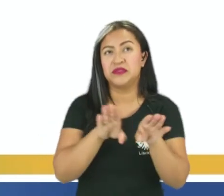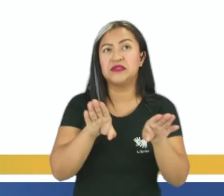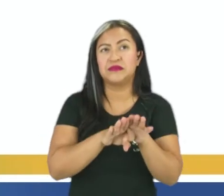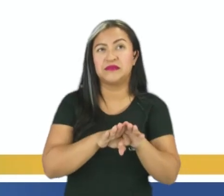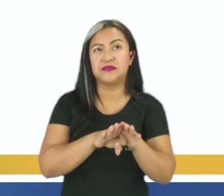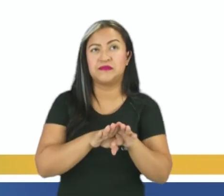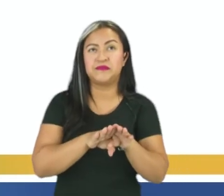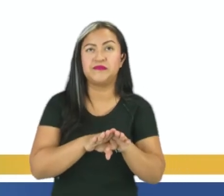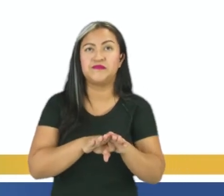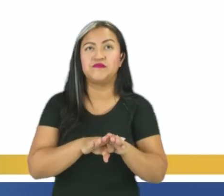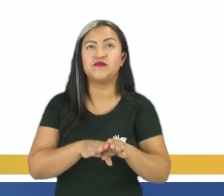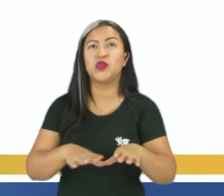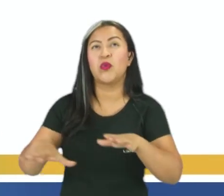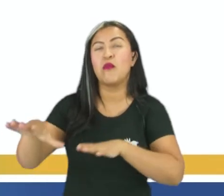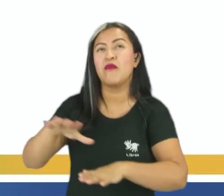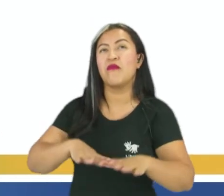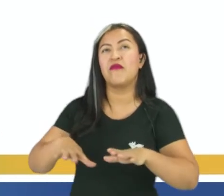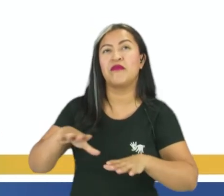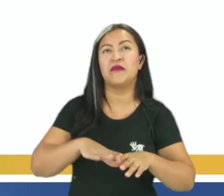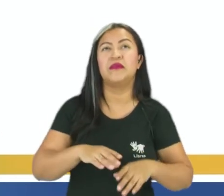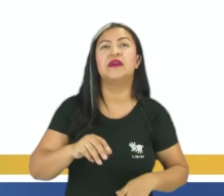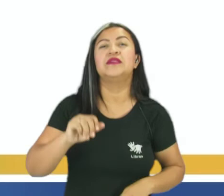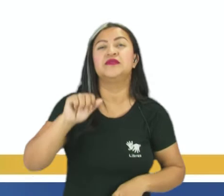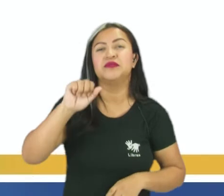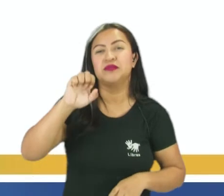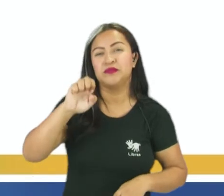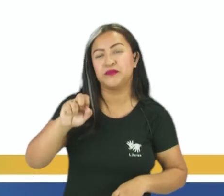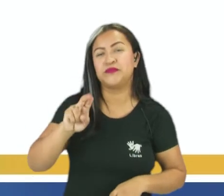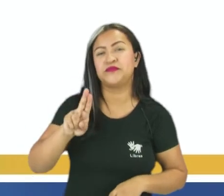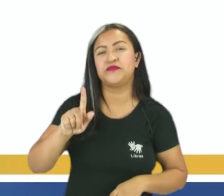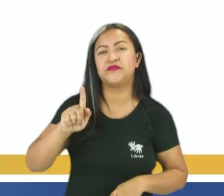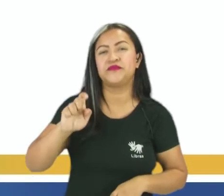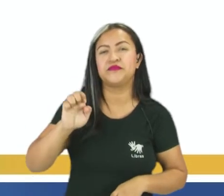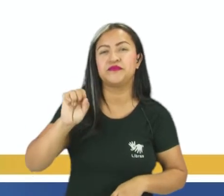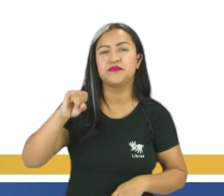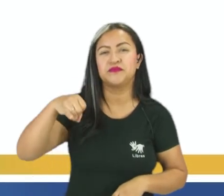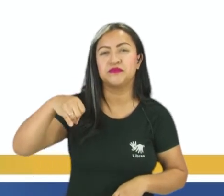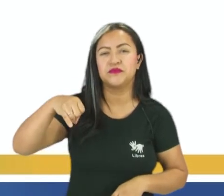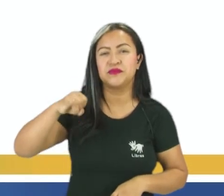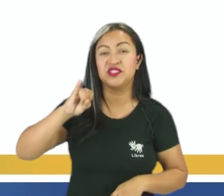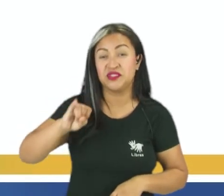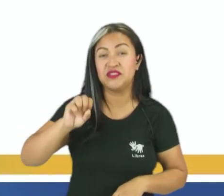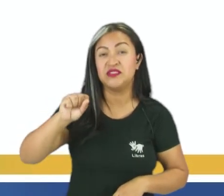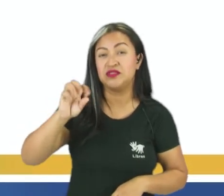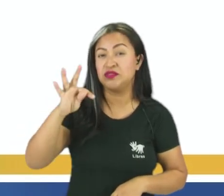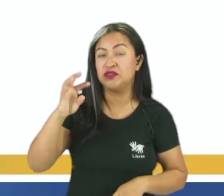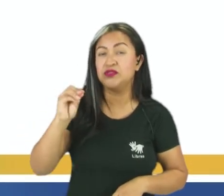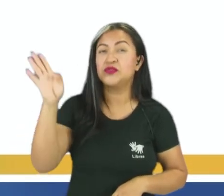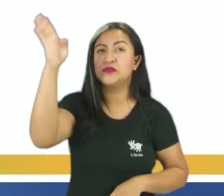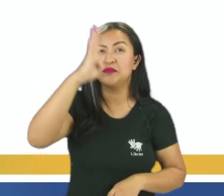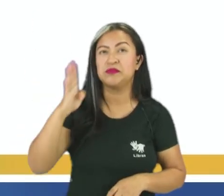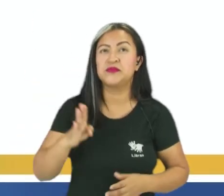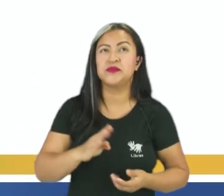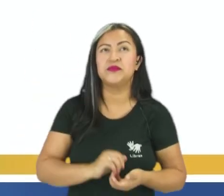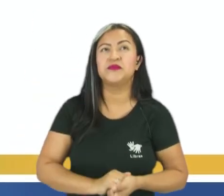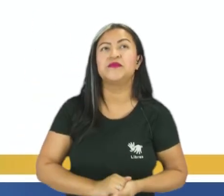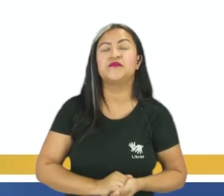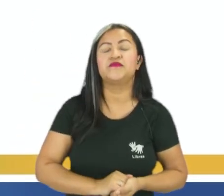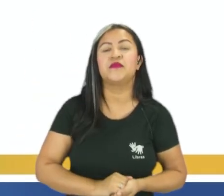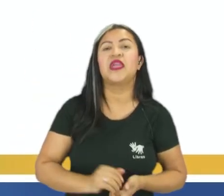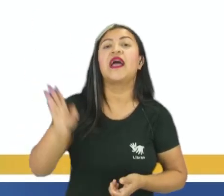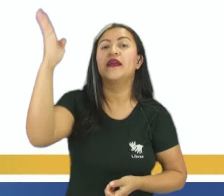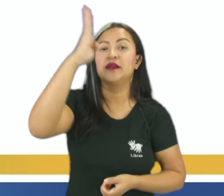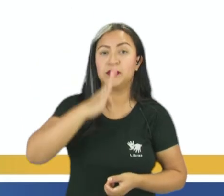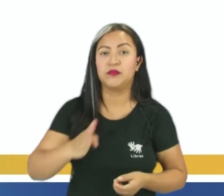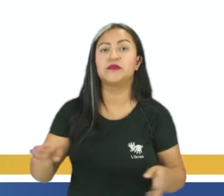questão do movimento eugenista no Brasil, né? Que a gente vai ter, depois vocês podem ler melhor por conta do nosso tempo, mas o Brasil ele vai